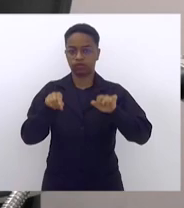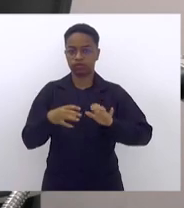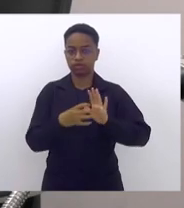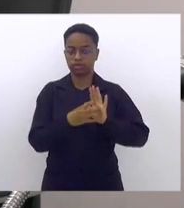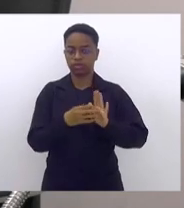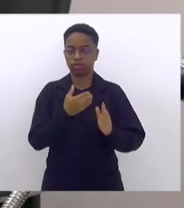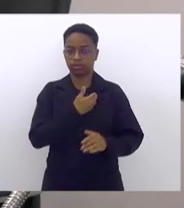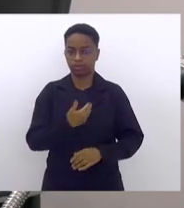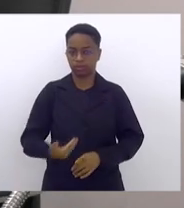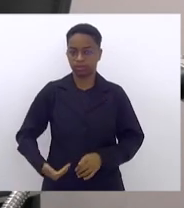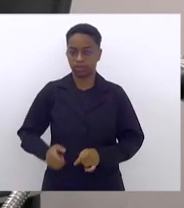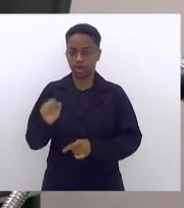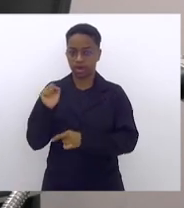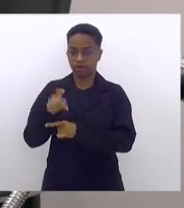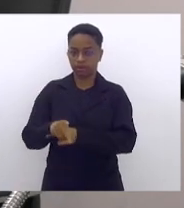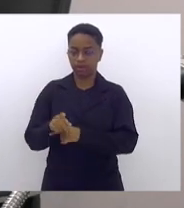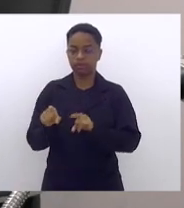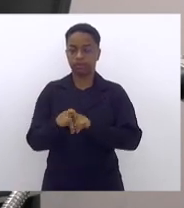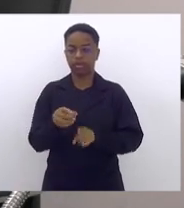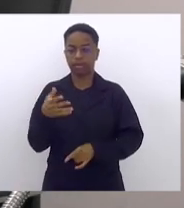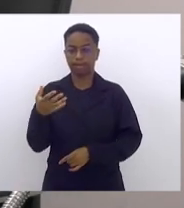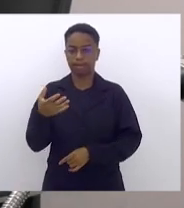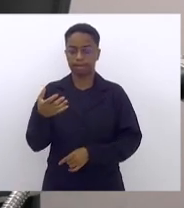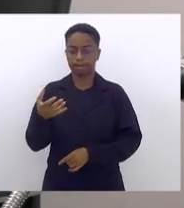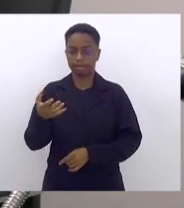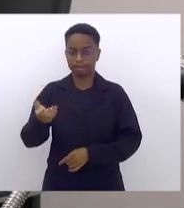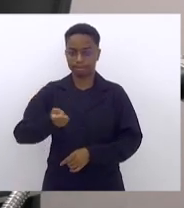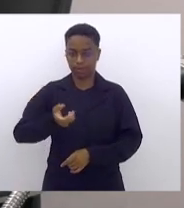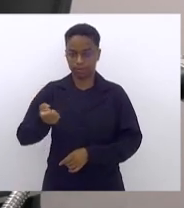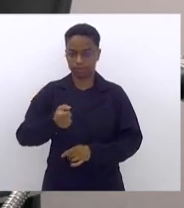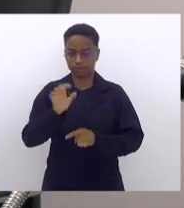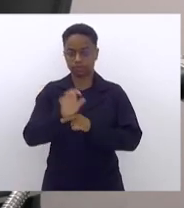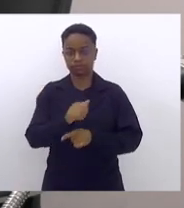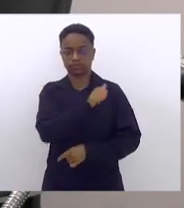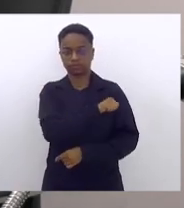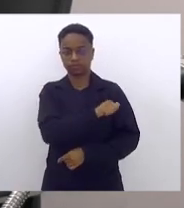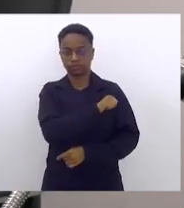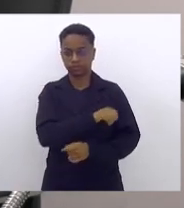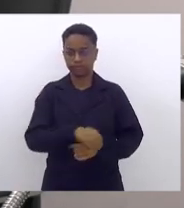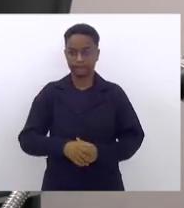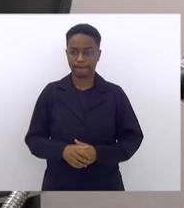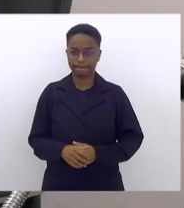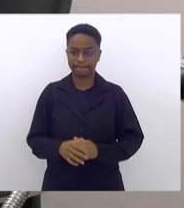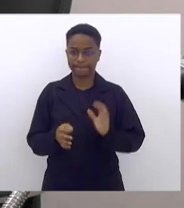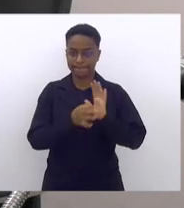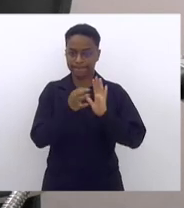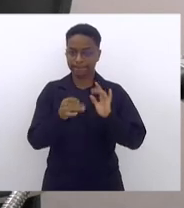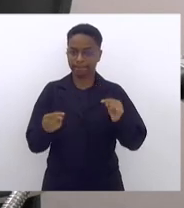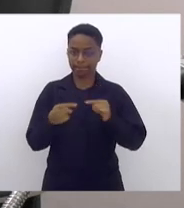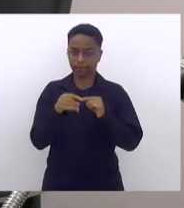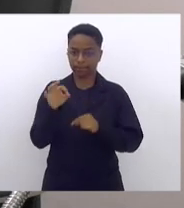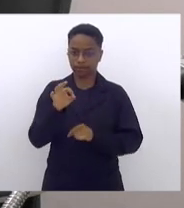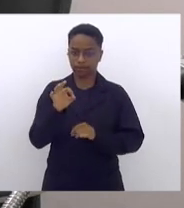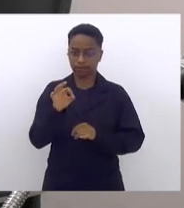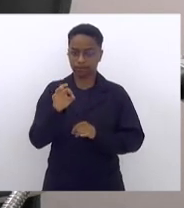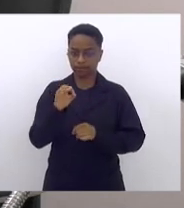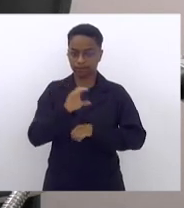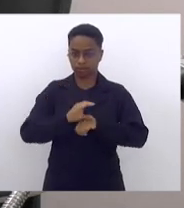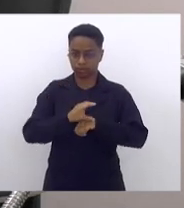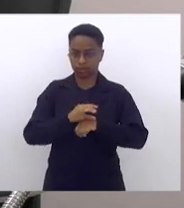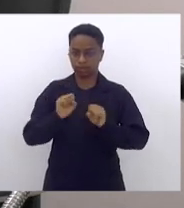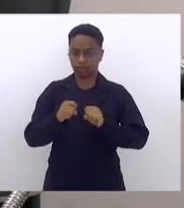públicos efetivos, aposentados e pensionistas do Estado do Rio de Janeiro. Parecer é pela constitucionalidade. Em